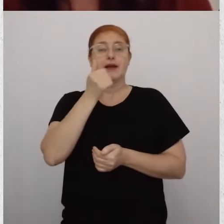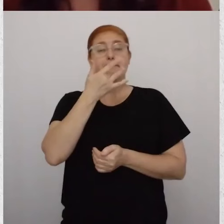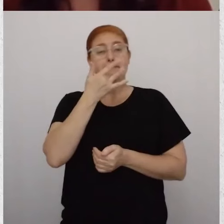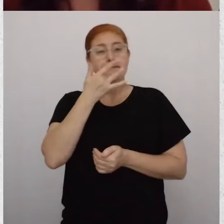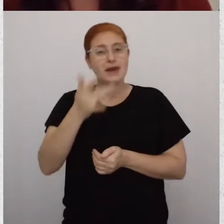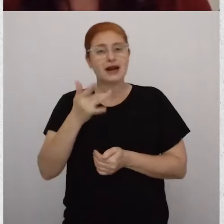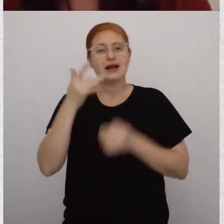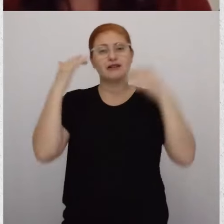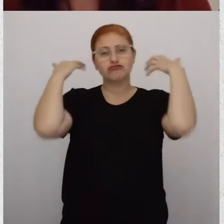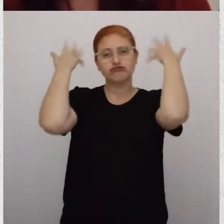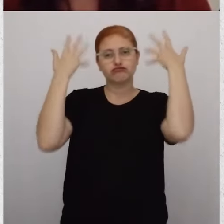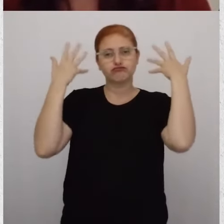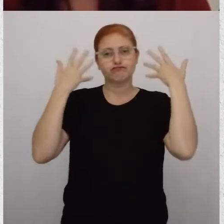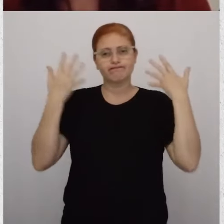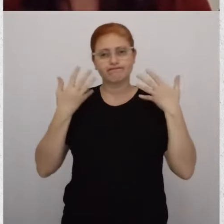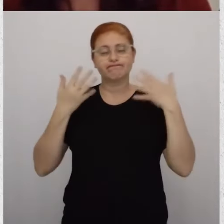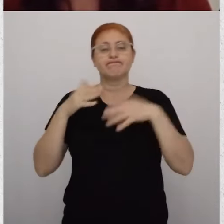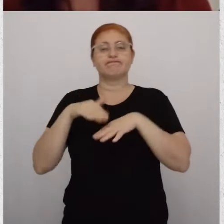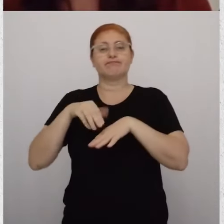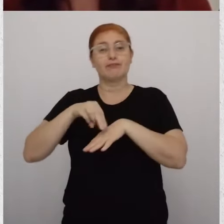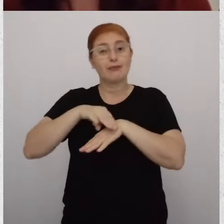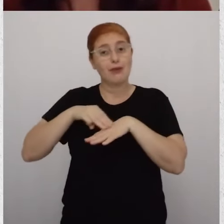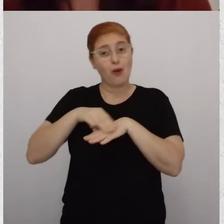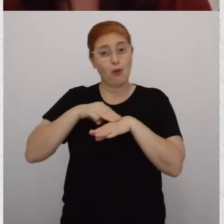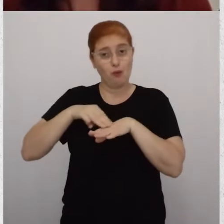cabelos castanhos,